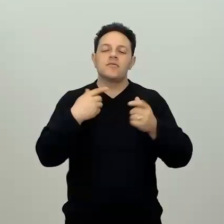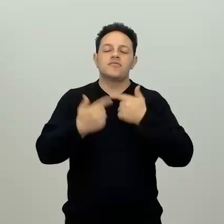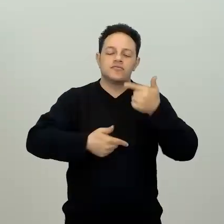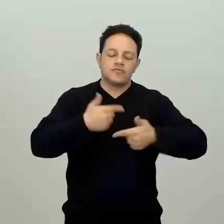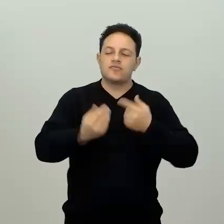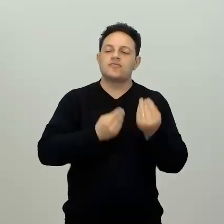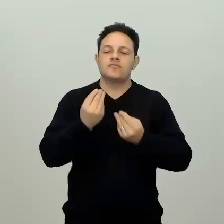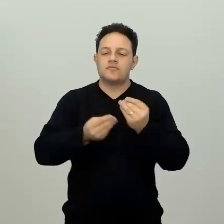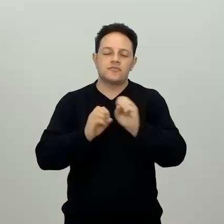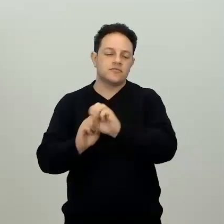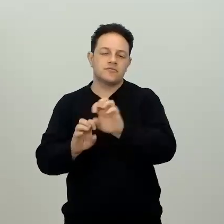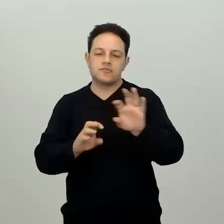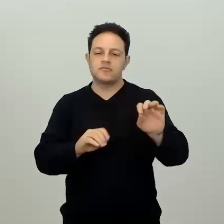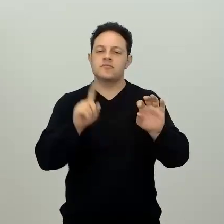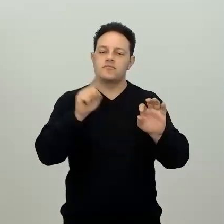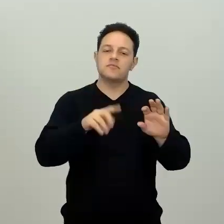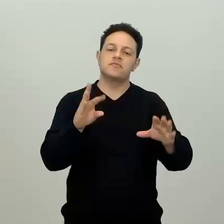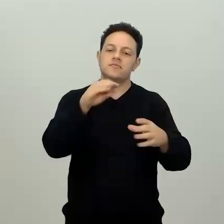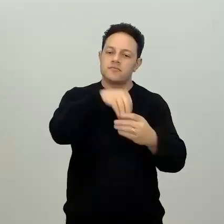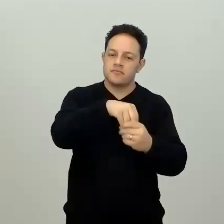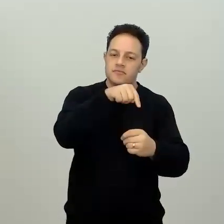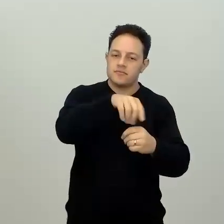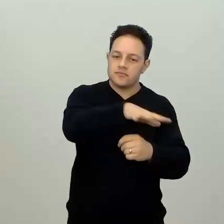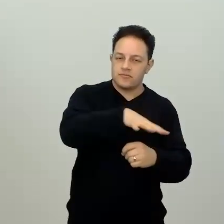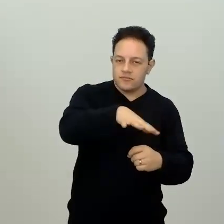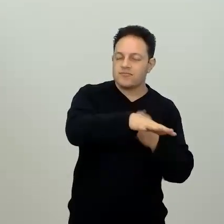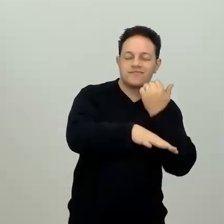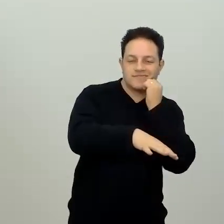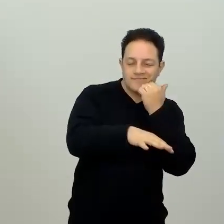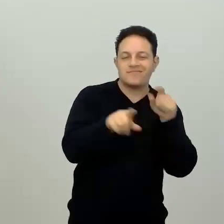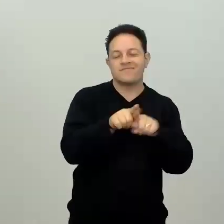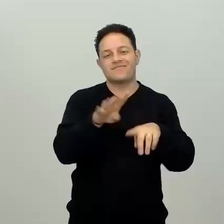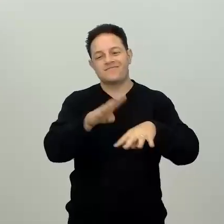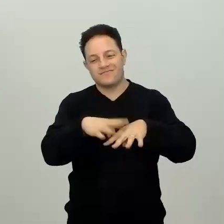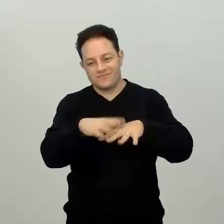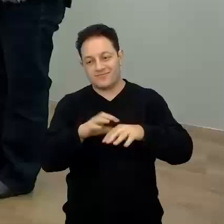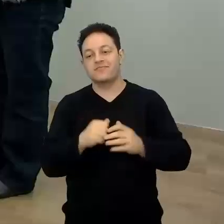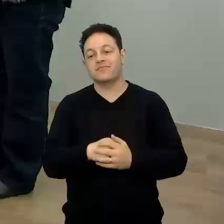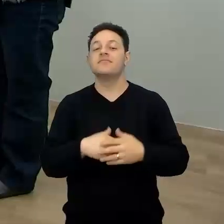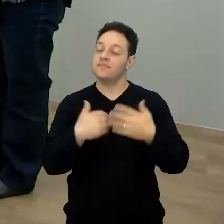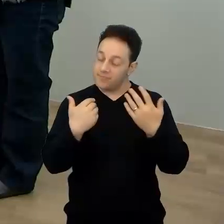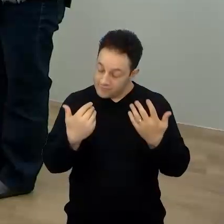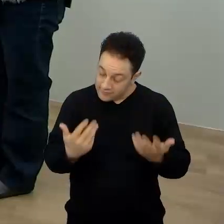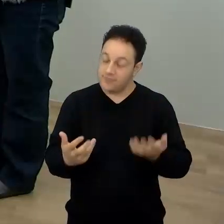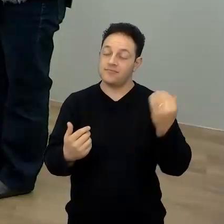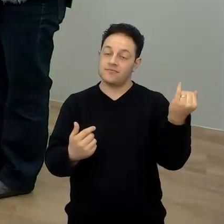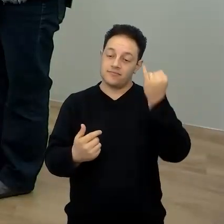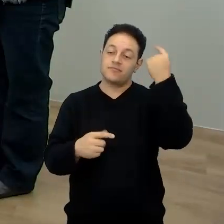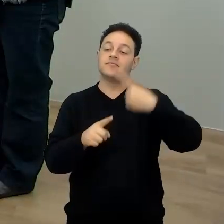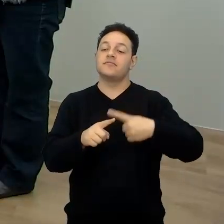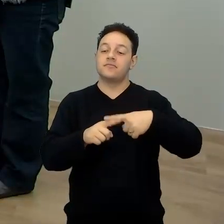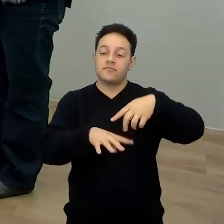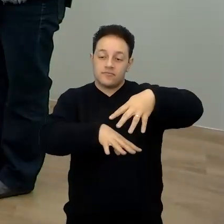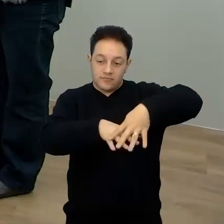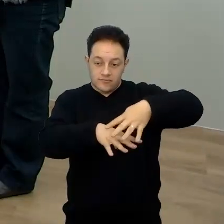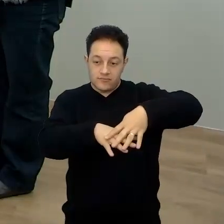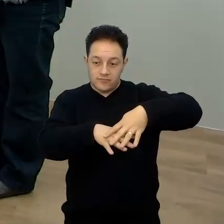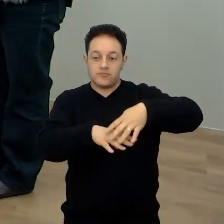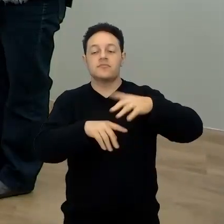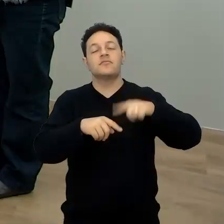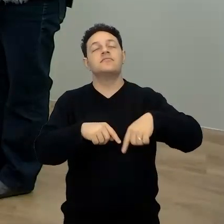como tema transversal dentro dessas áreas. Então, aí a importância, porque matemática é